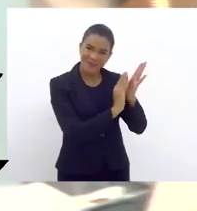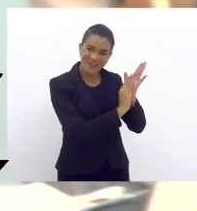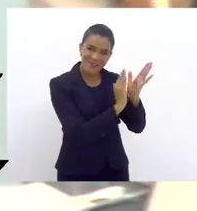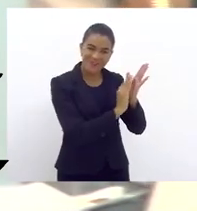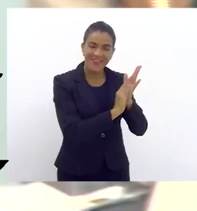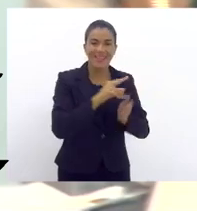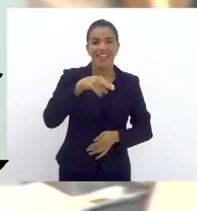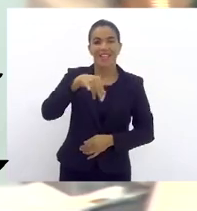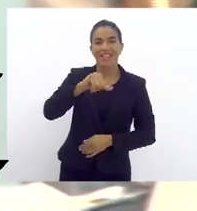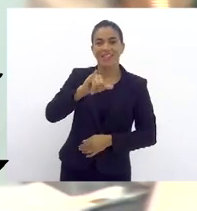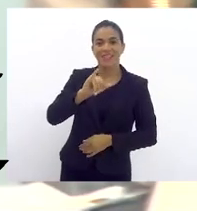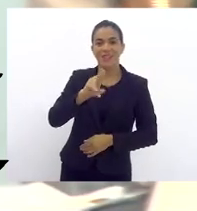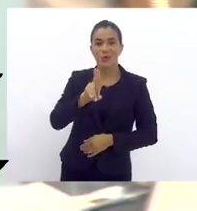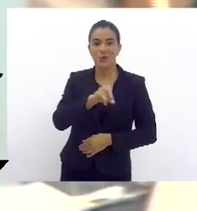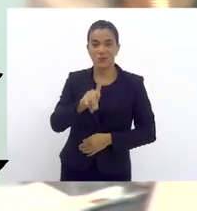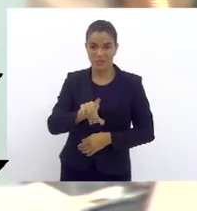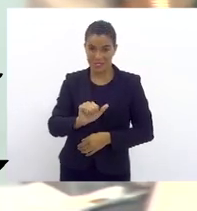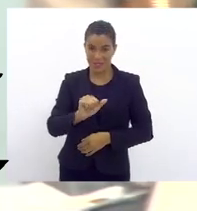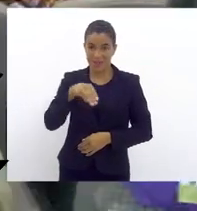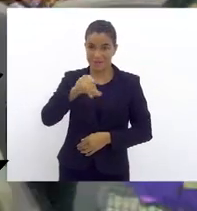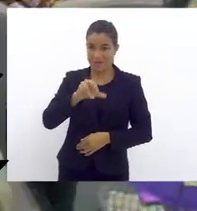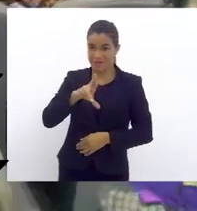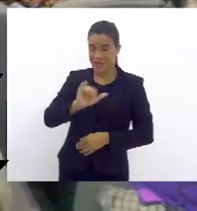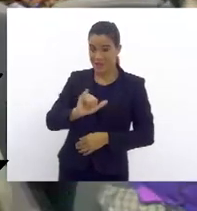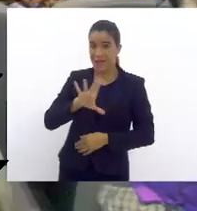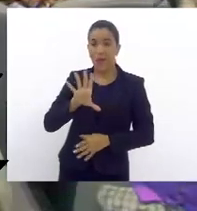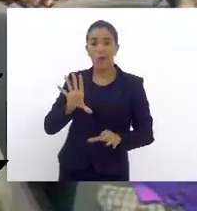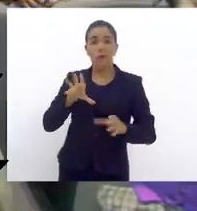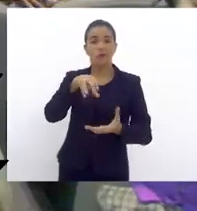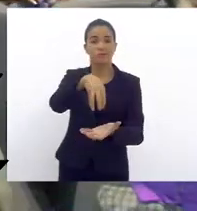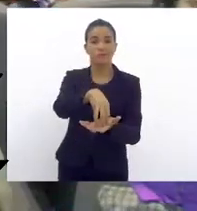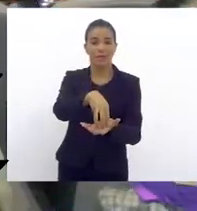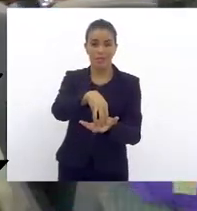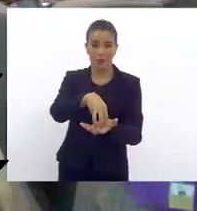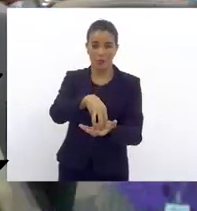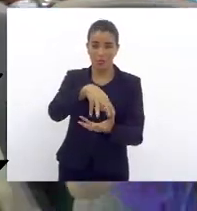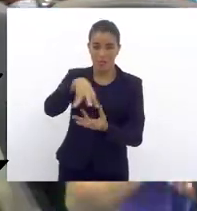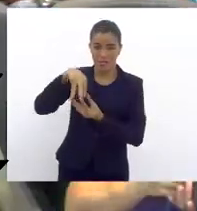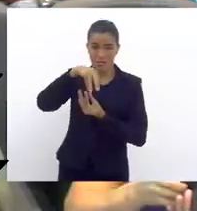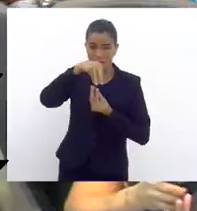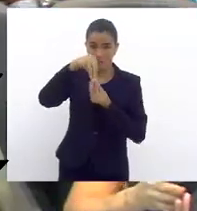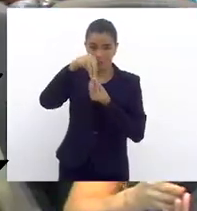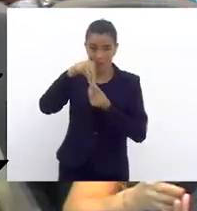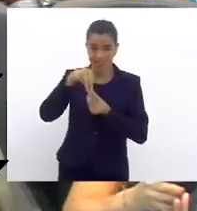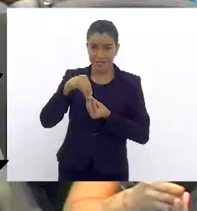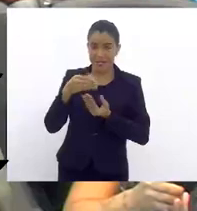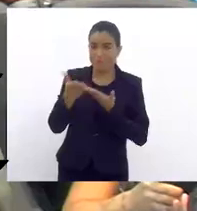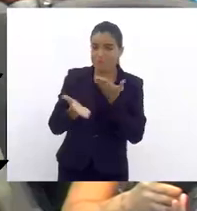a Nilza Maria Pereira que é do Centro Espírita dos servidores de Jesus